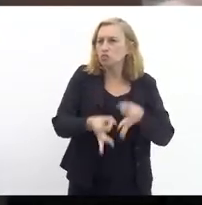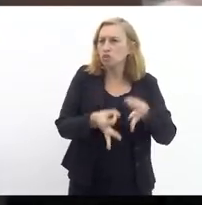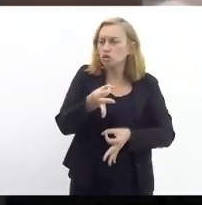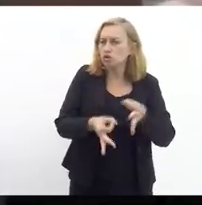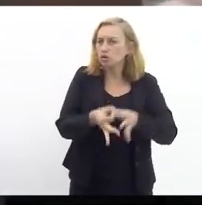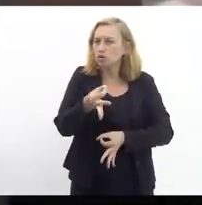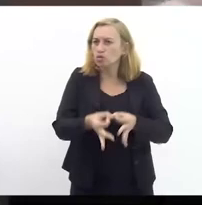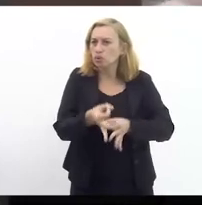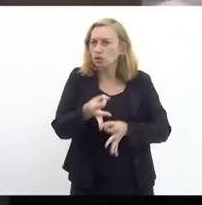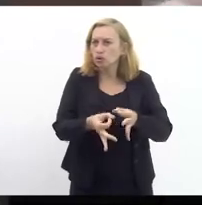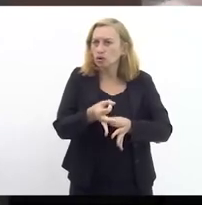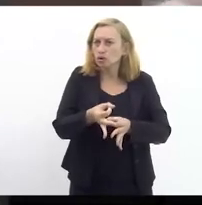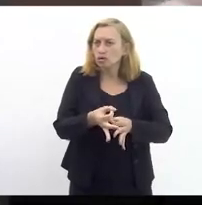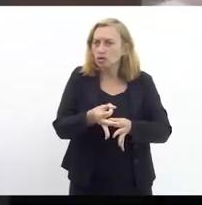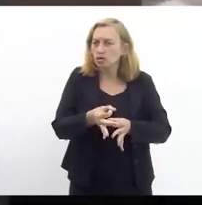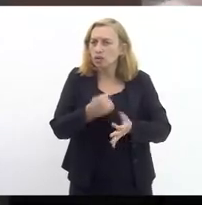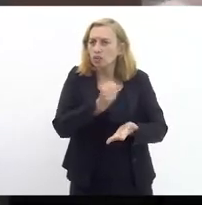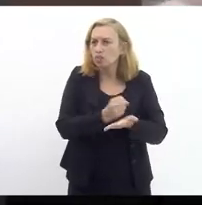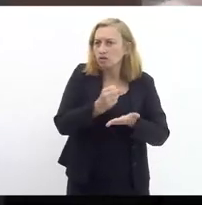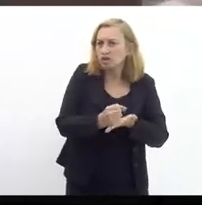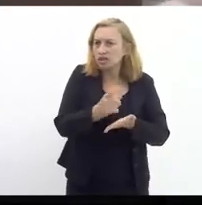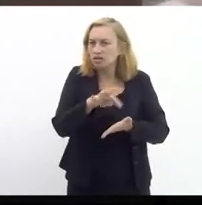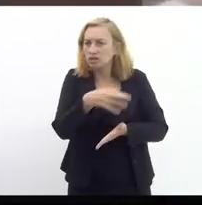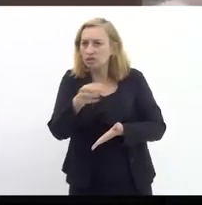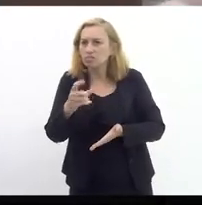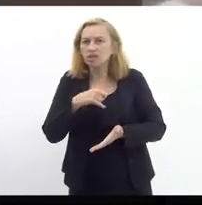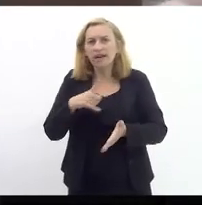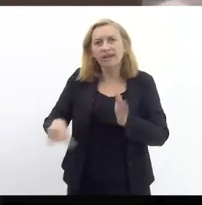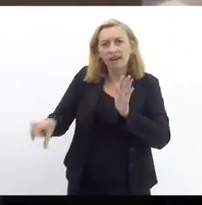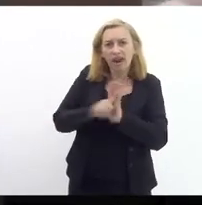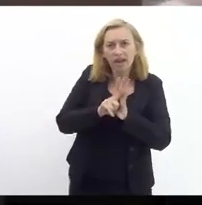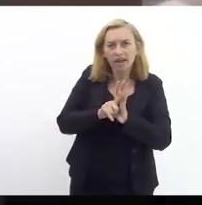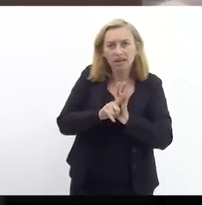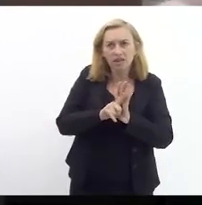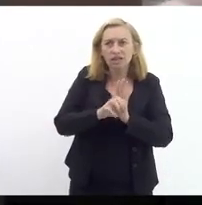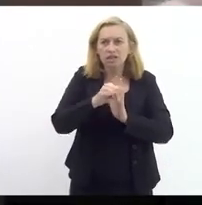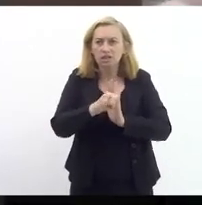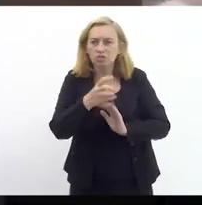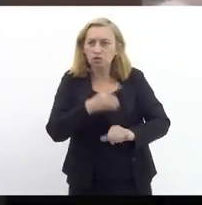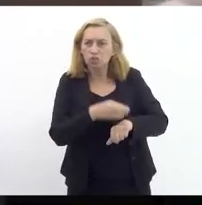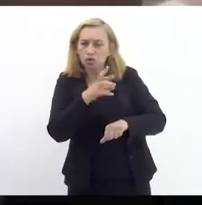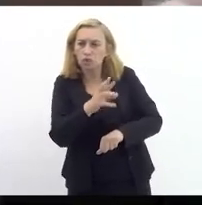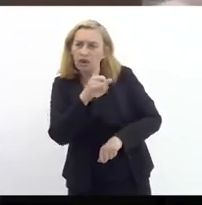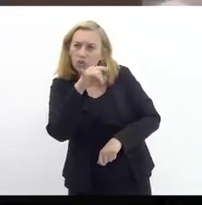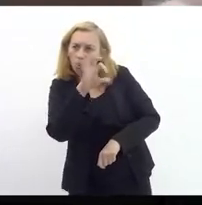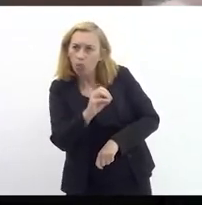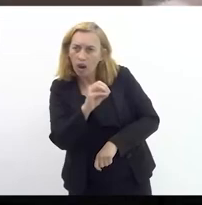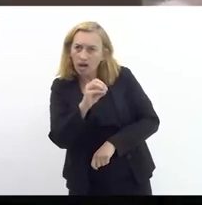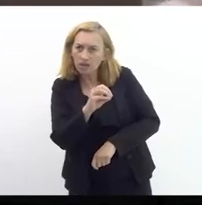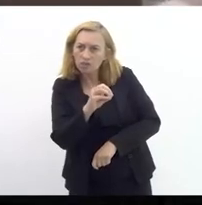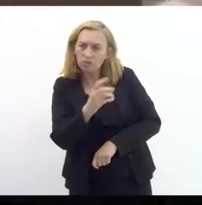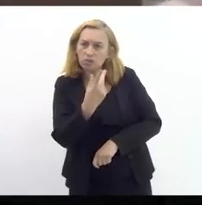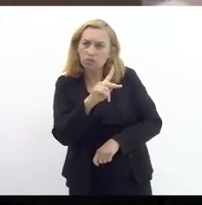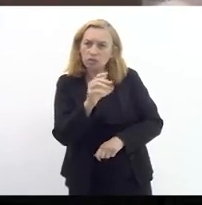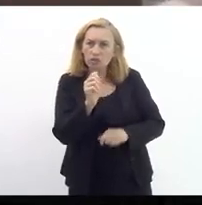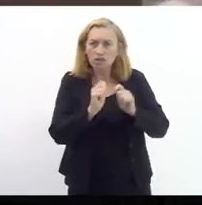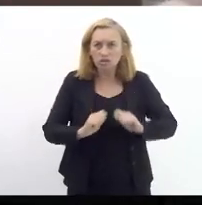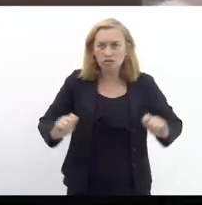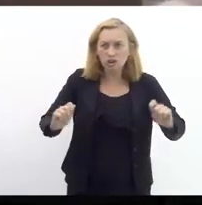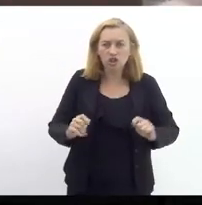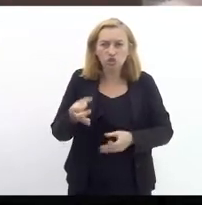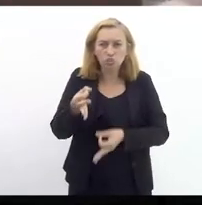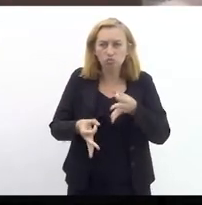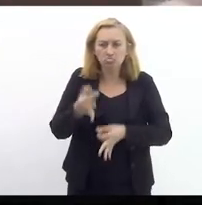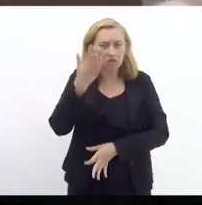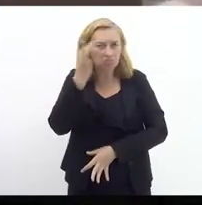para além do que é o contrato de concessão. Existem leis. Se o doutor Eduardo Sanches, com a sua assessoria jurídica, não